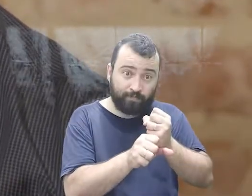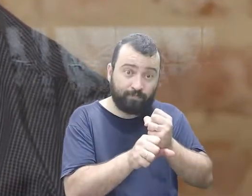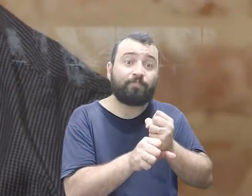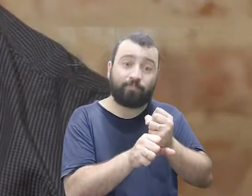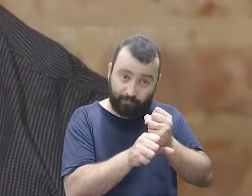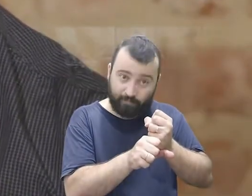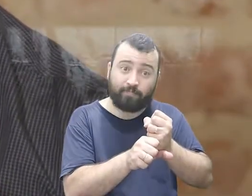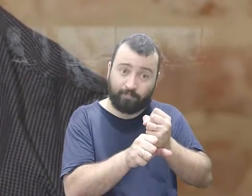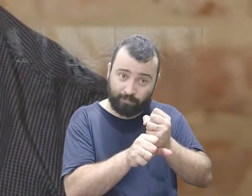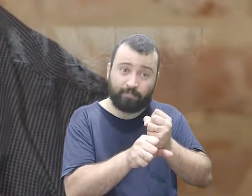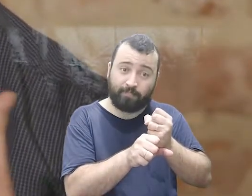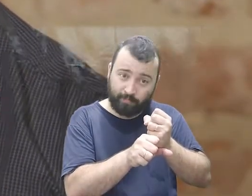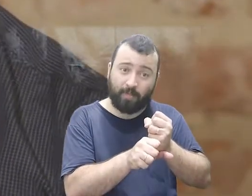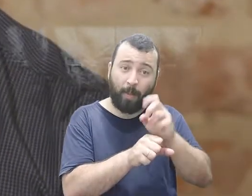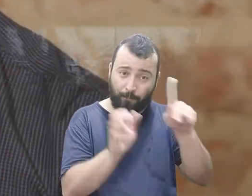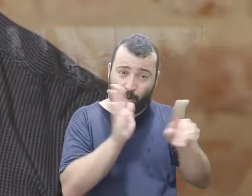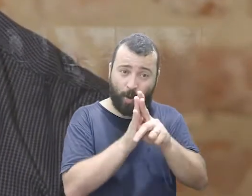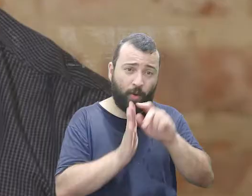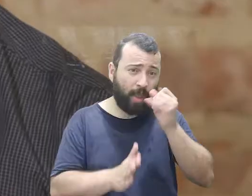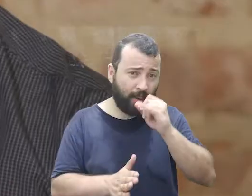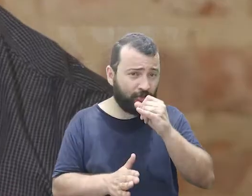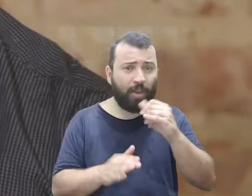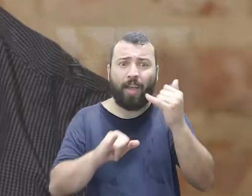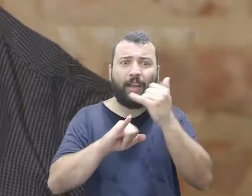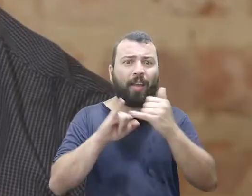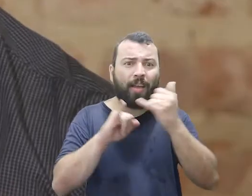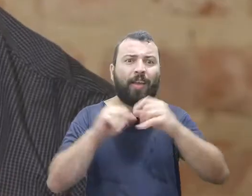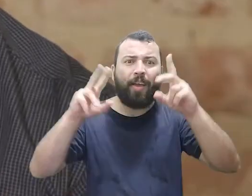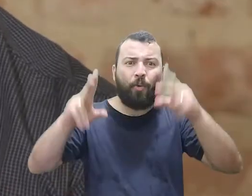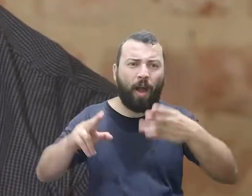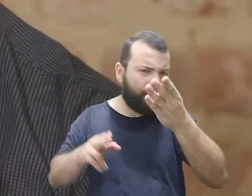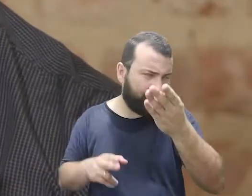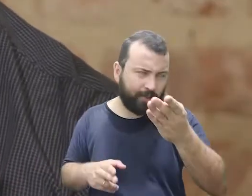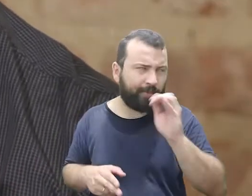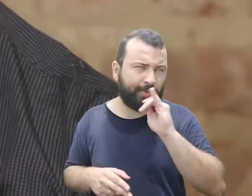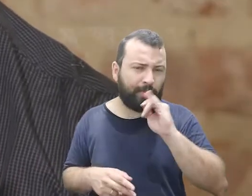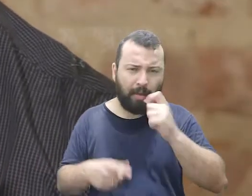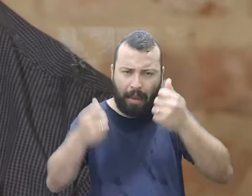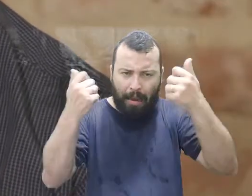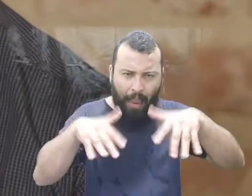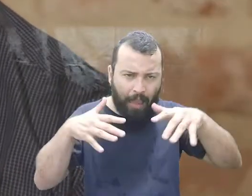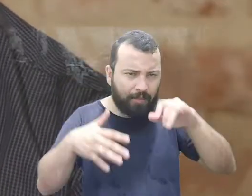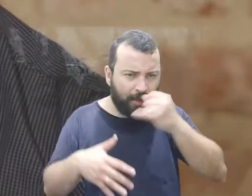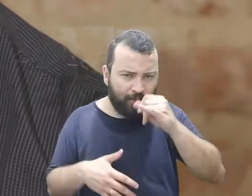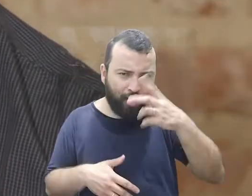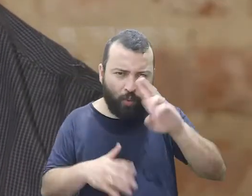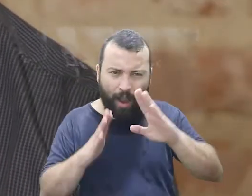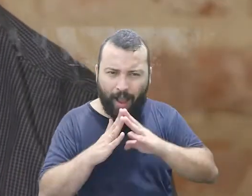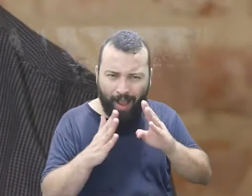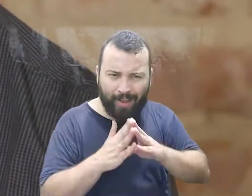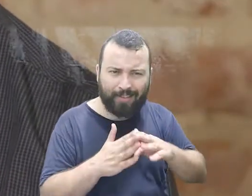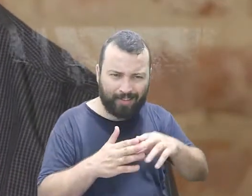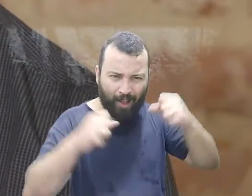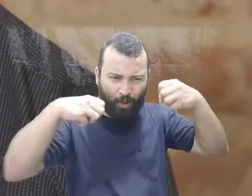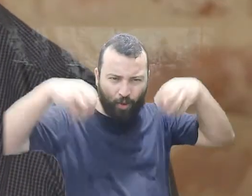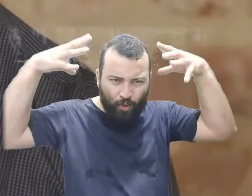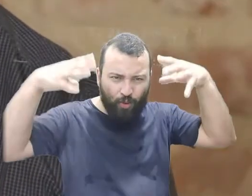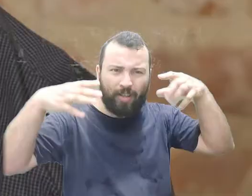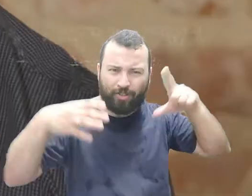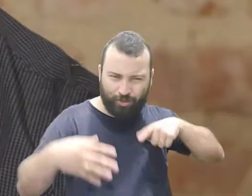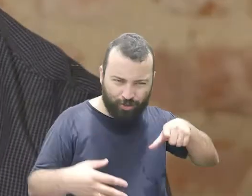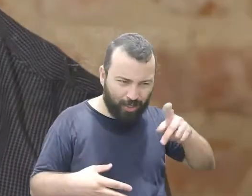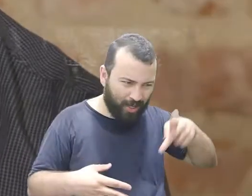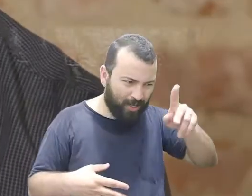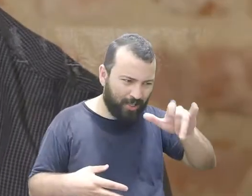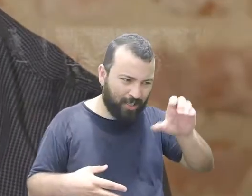unidade de medida de energia. Assim como quando você gasta energia na sua casa, na sua conta de energia vem medida